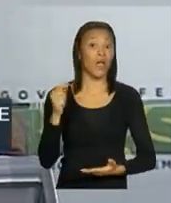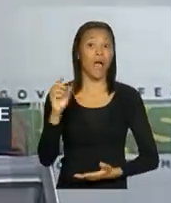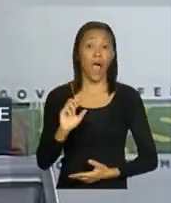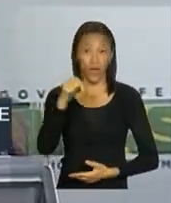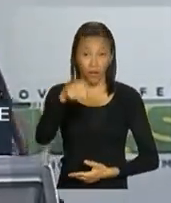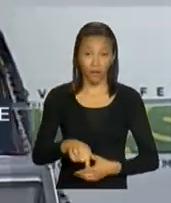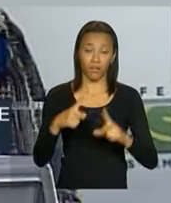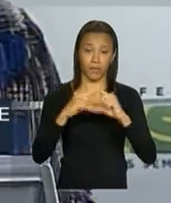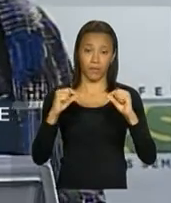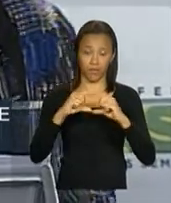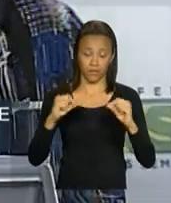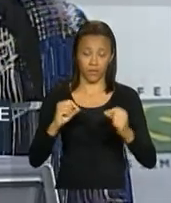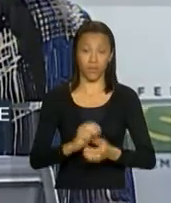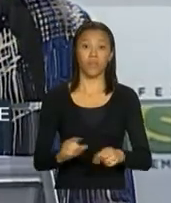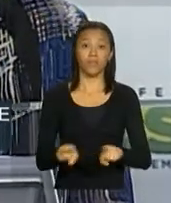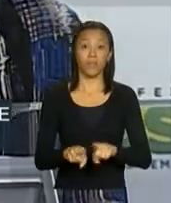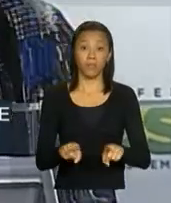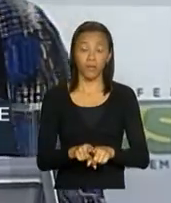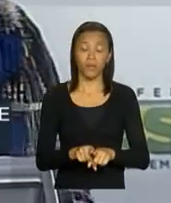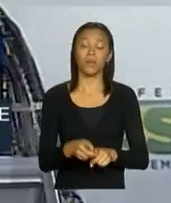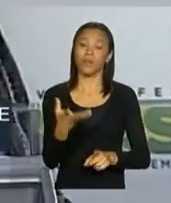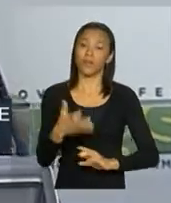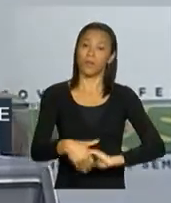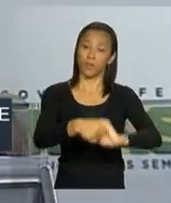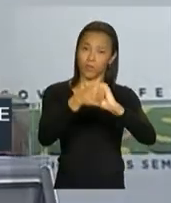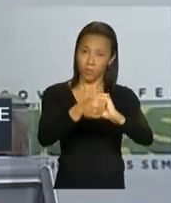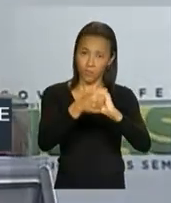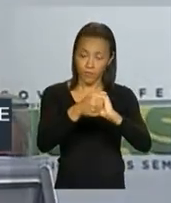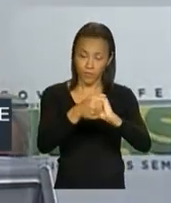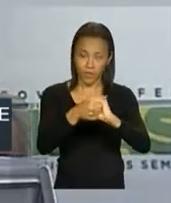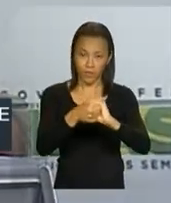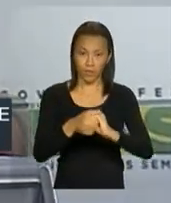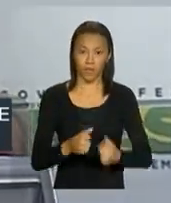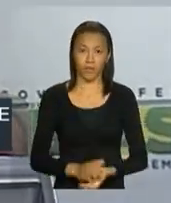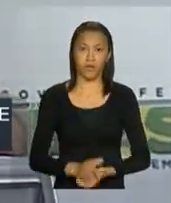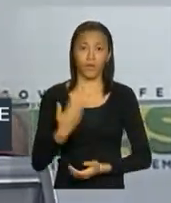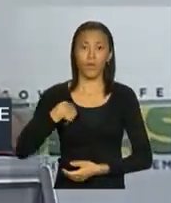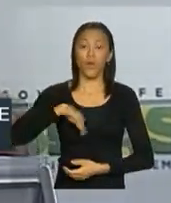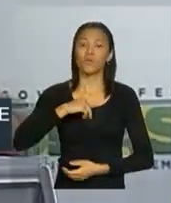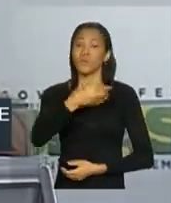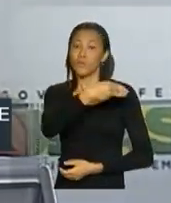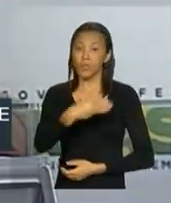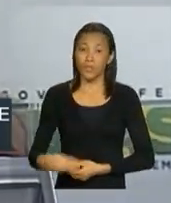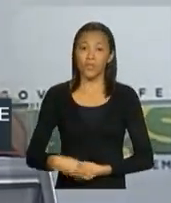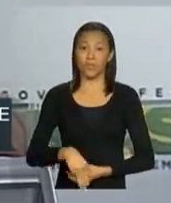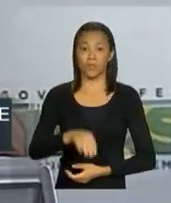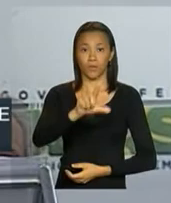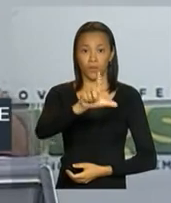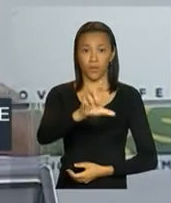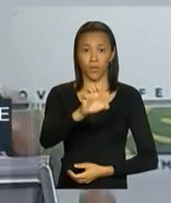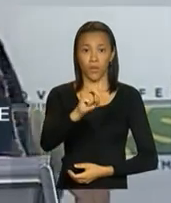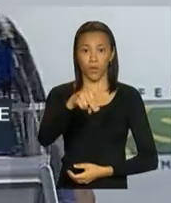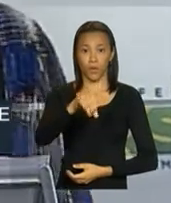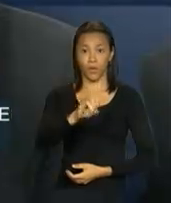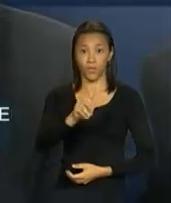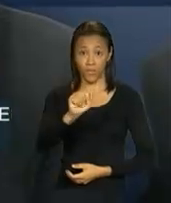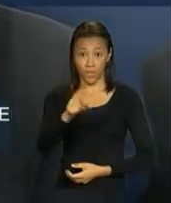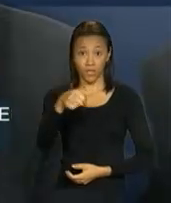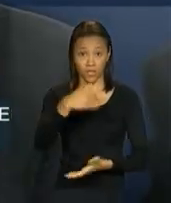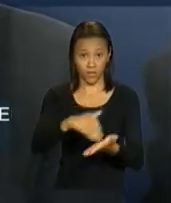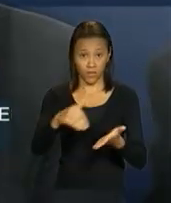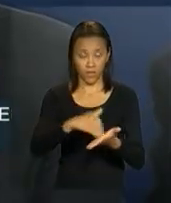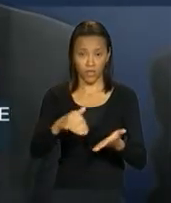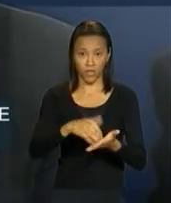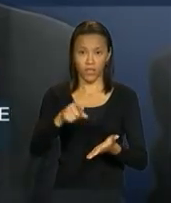Brasília queria cumprimentar também o nosso Ministro Leônidas Cristino da secretaria de